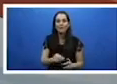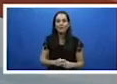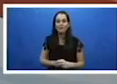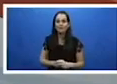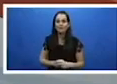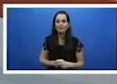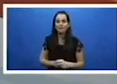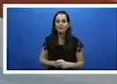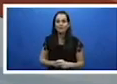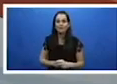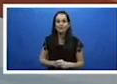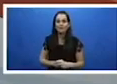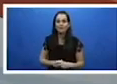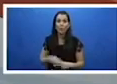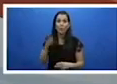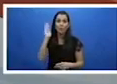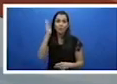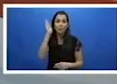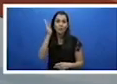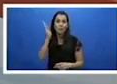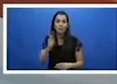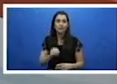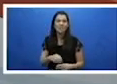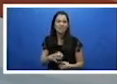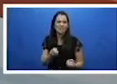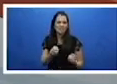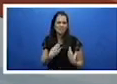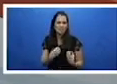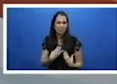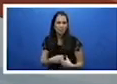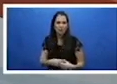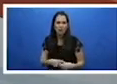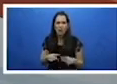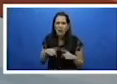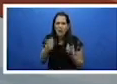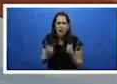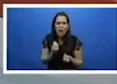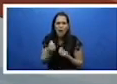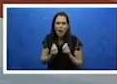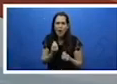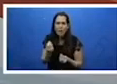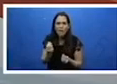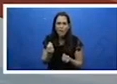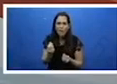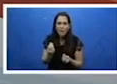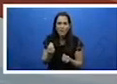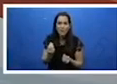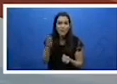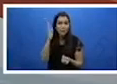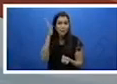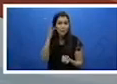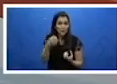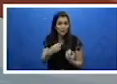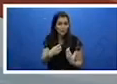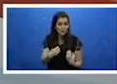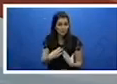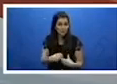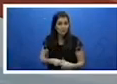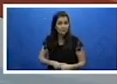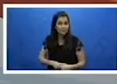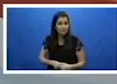O burro. Mas como que o burro ensinou a raposa a fazer a divisão?